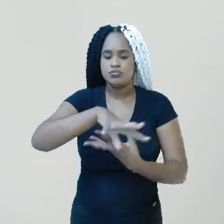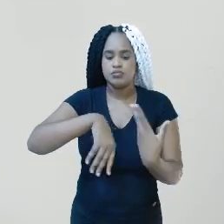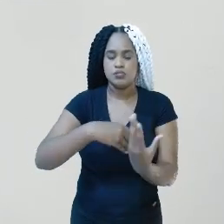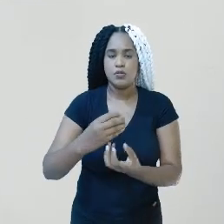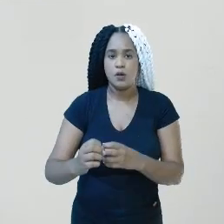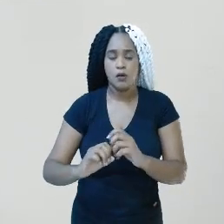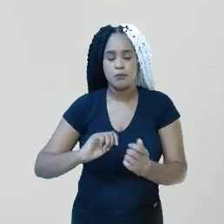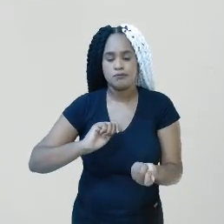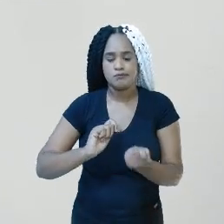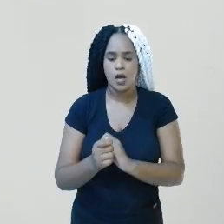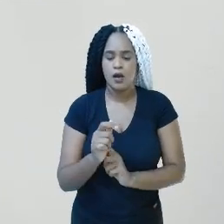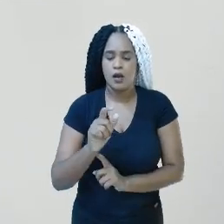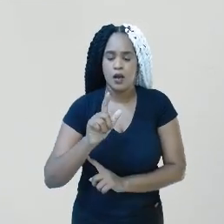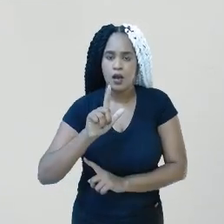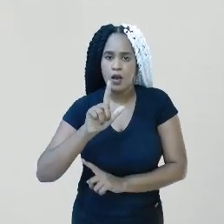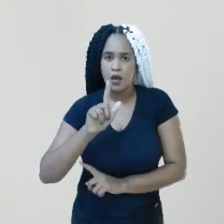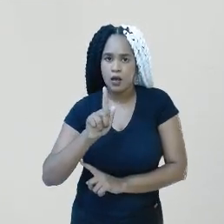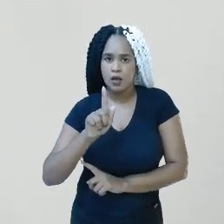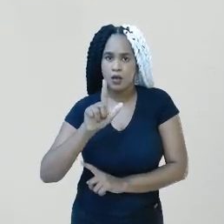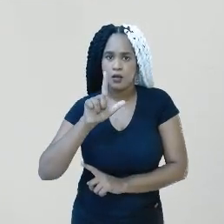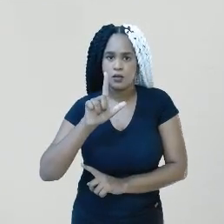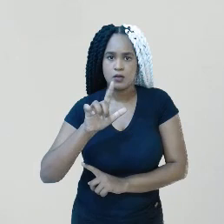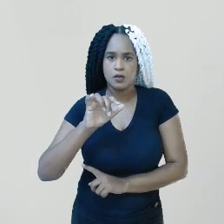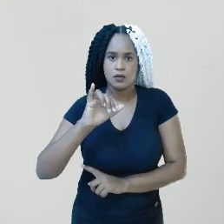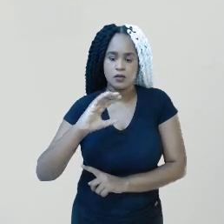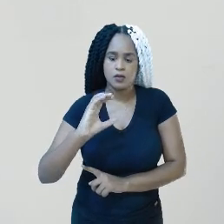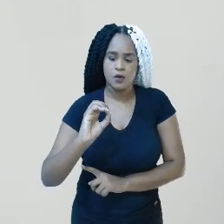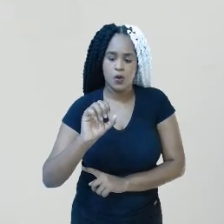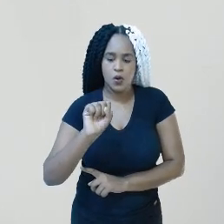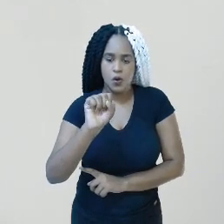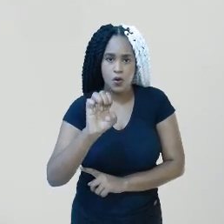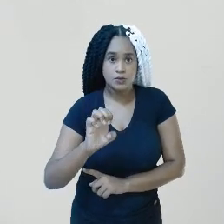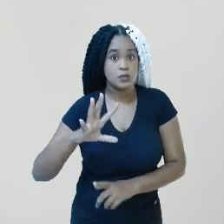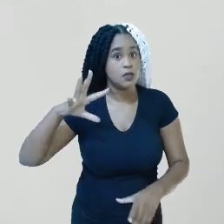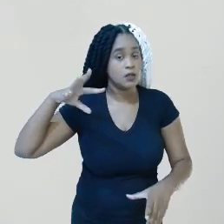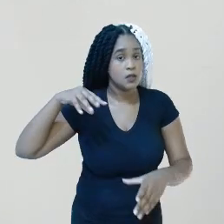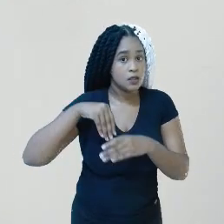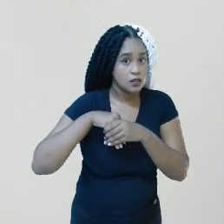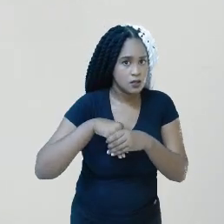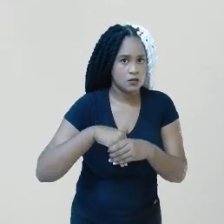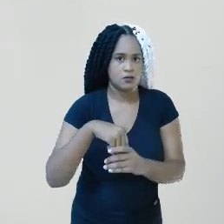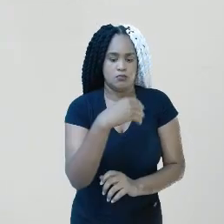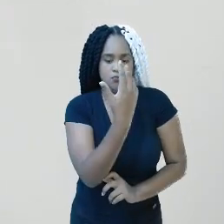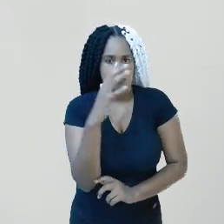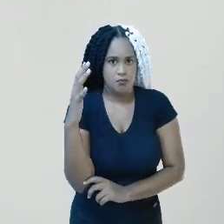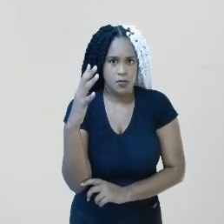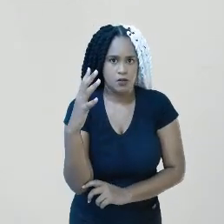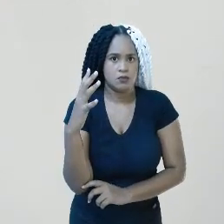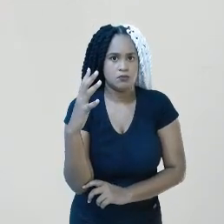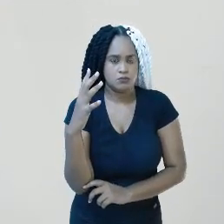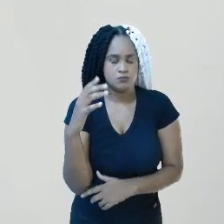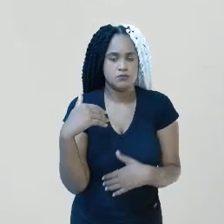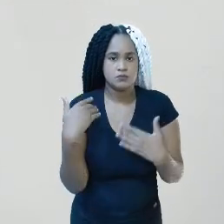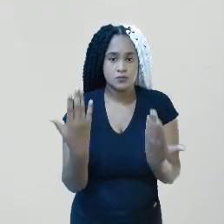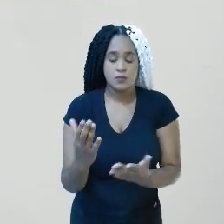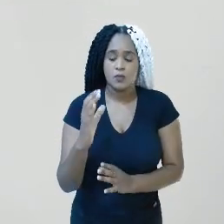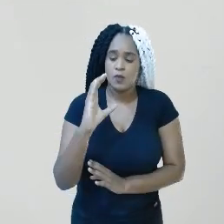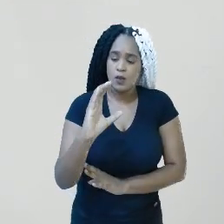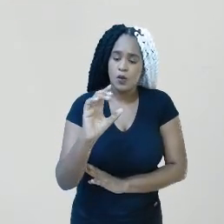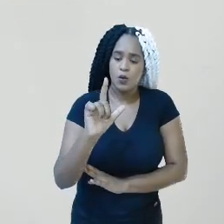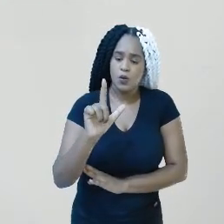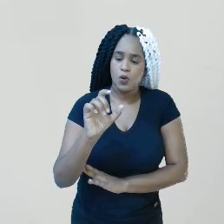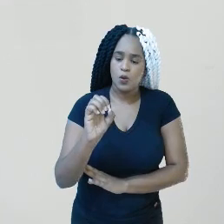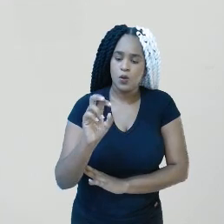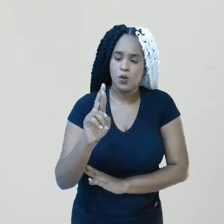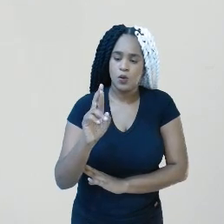de açúcar que existe dentro, vai acontecer isso dentro da planta, tá? Então, a clorofila e a luz